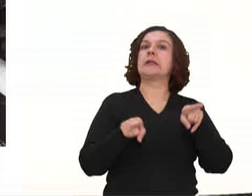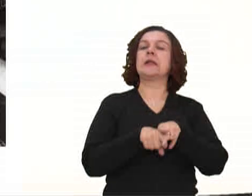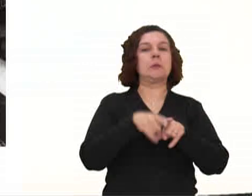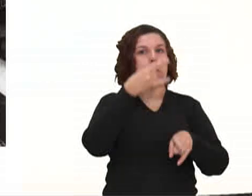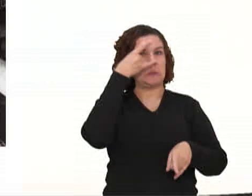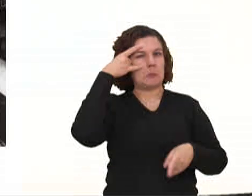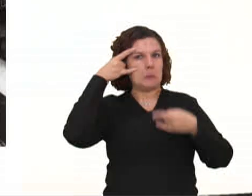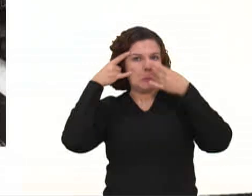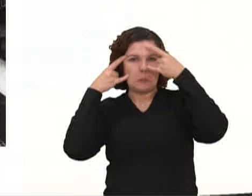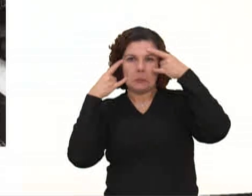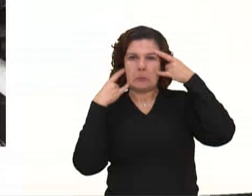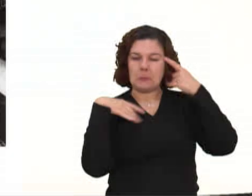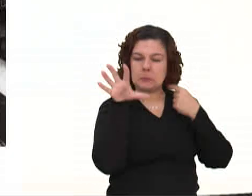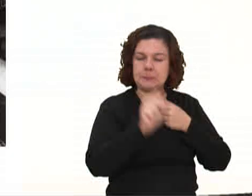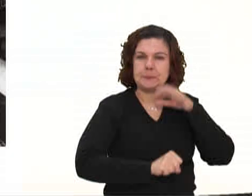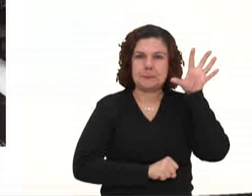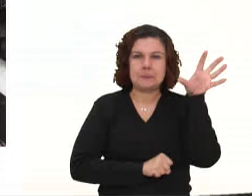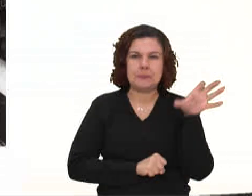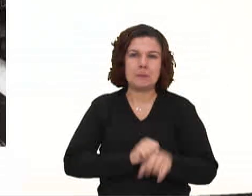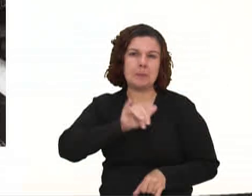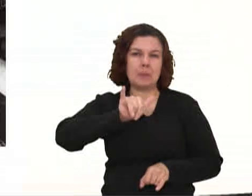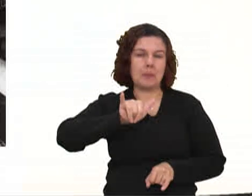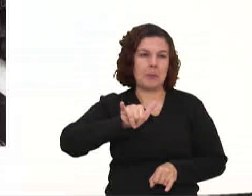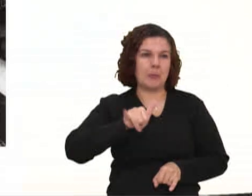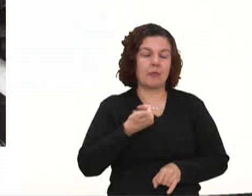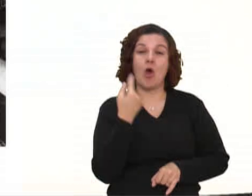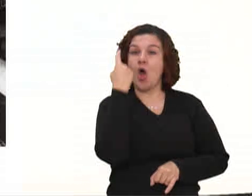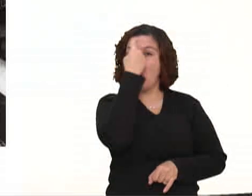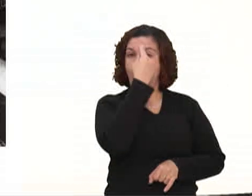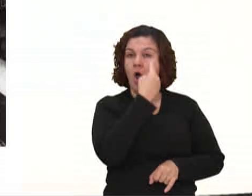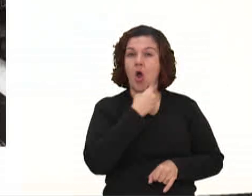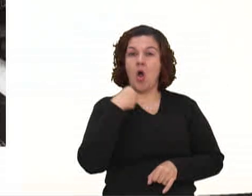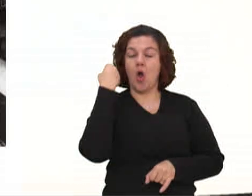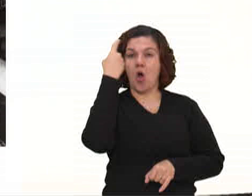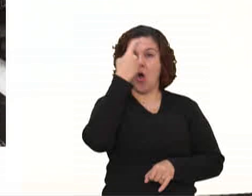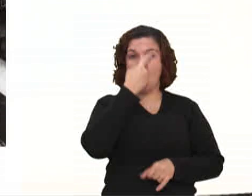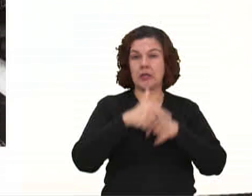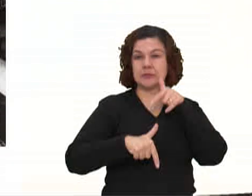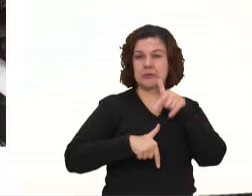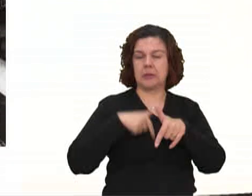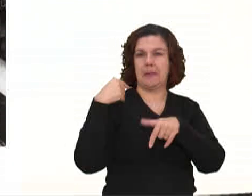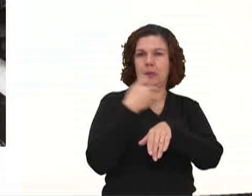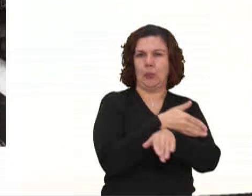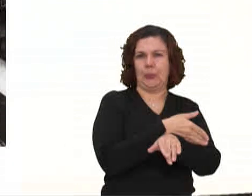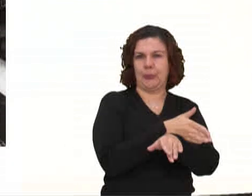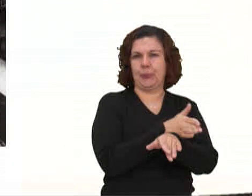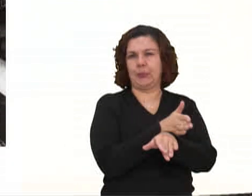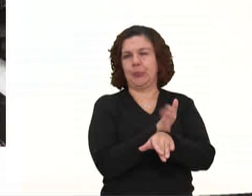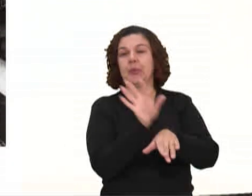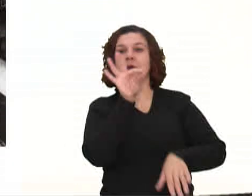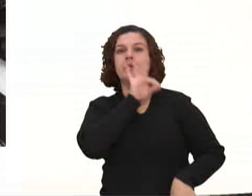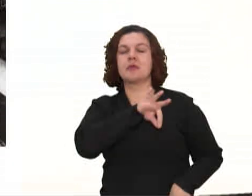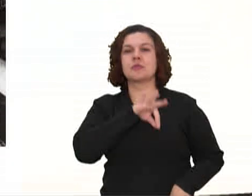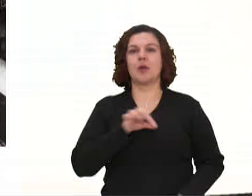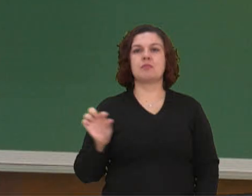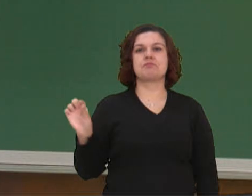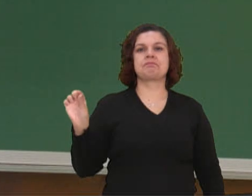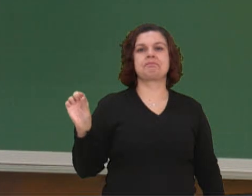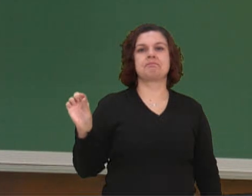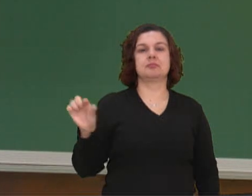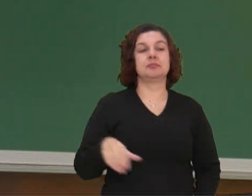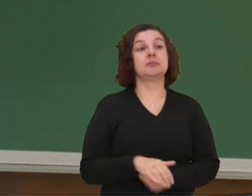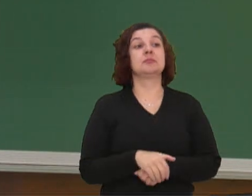exploradas nas fábricas com longas horas de trabalho e salários baixos. Então, a jornada de